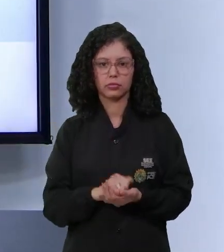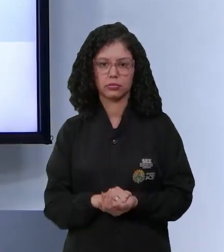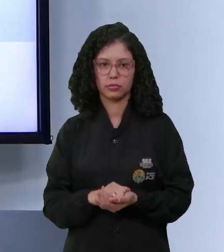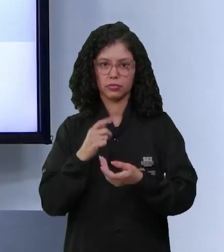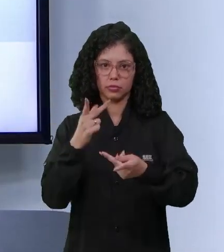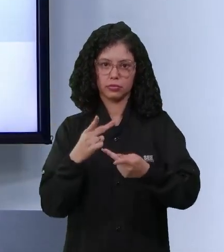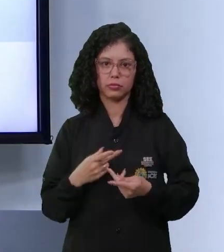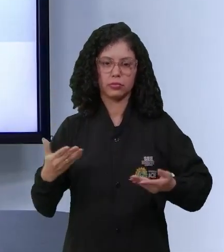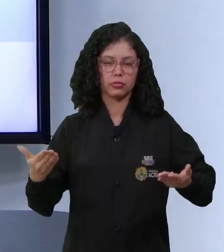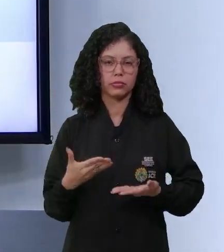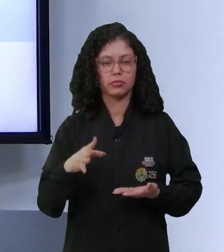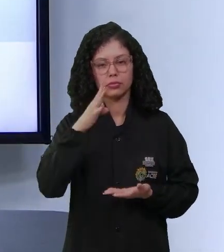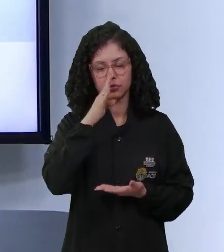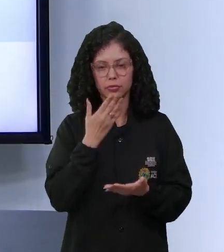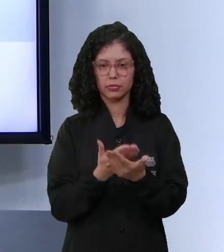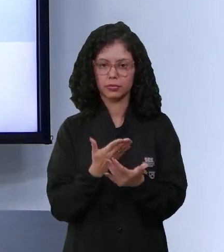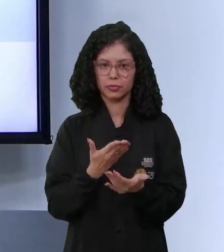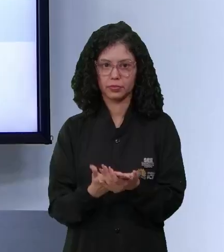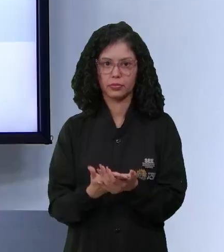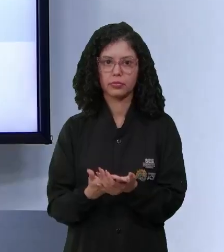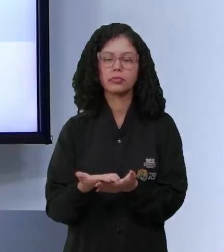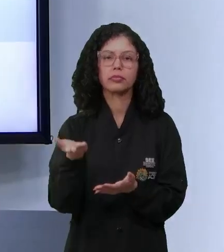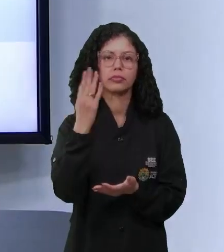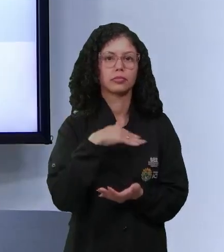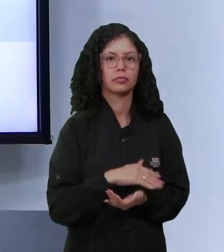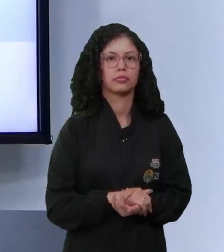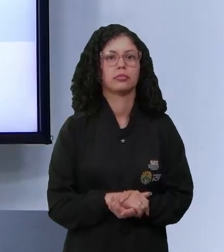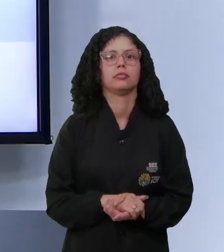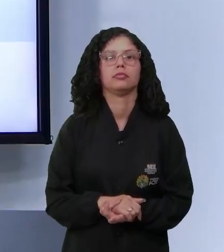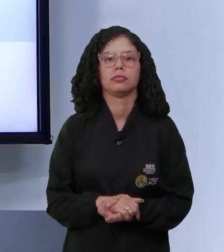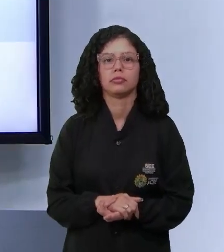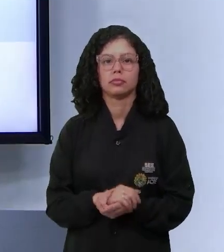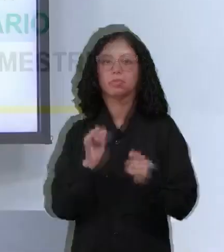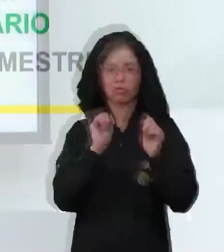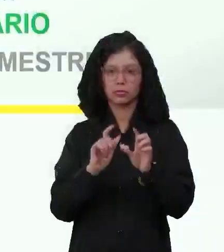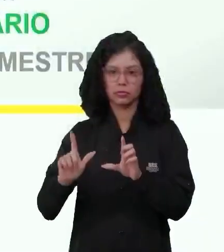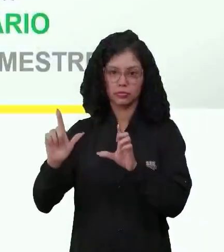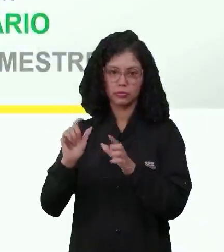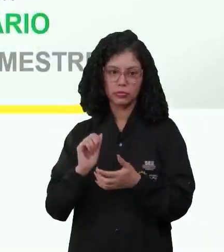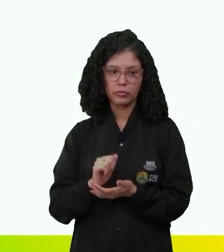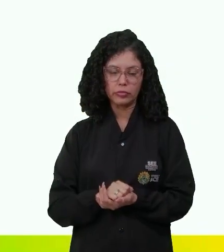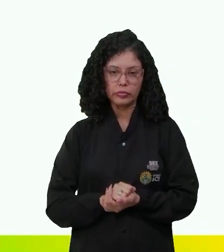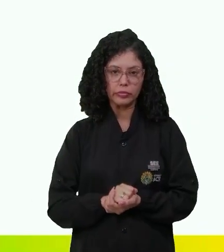convido você a assistir essa aula e vamos a ela. Aqui está o nosso slide.